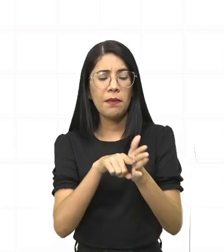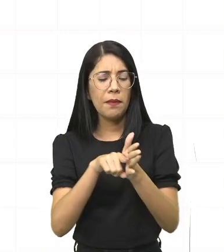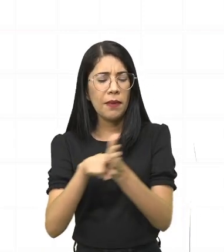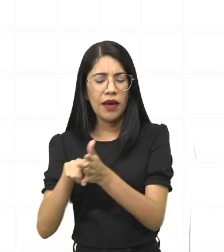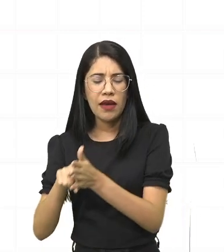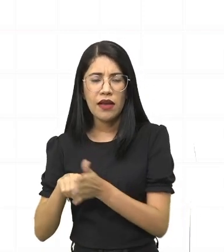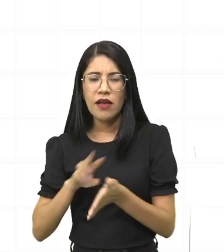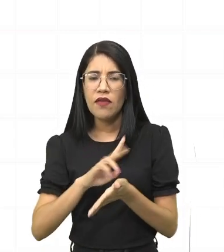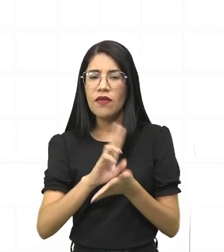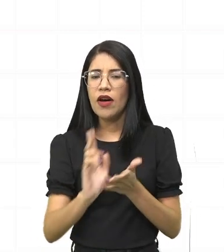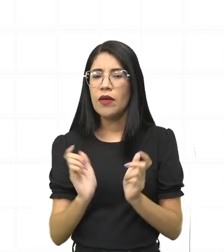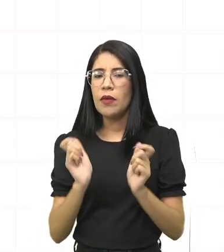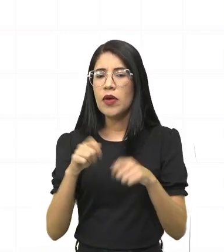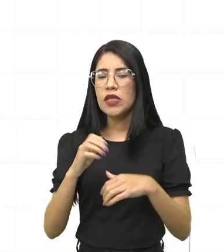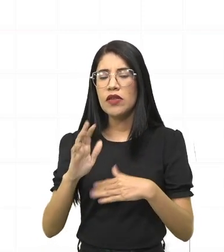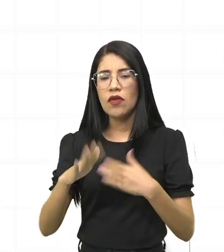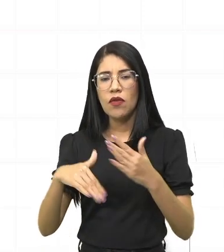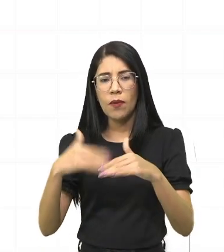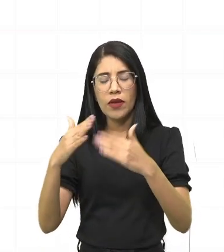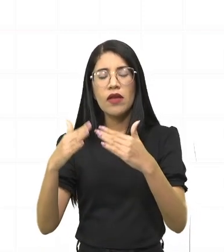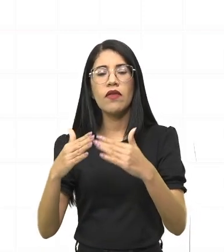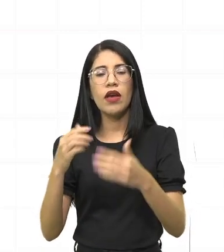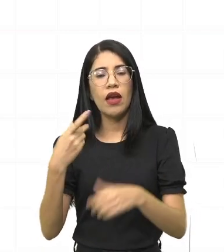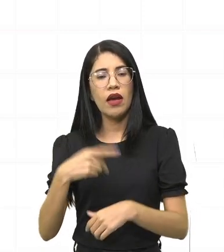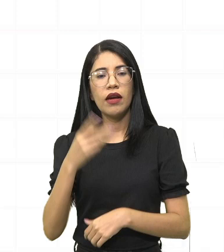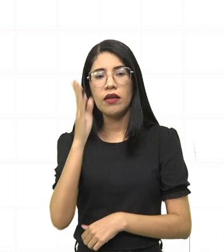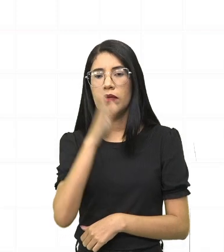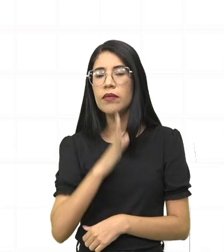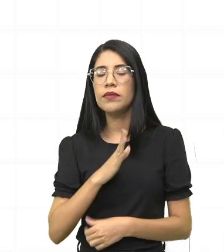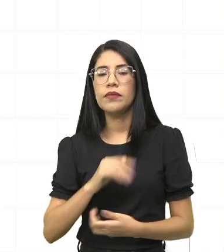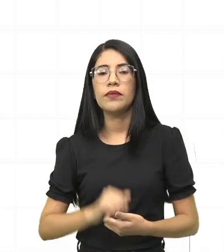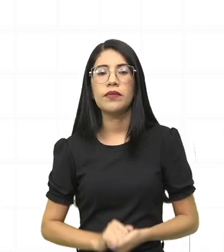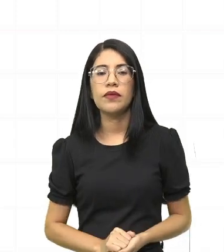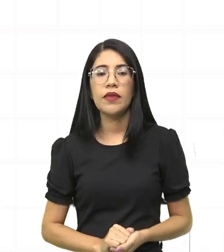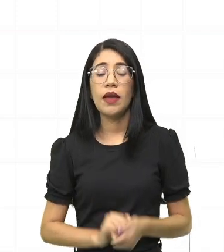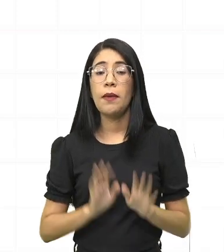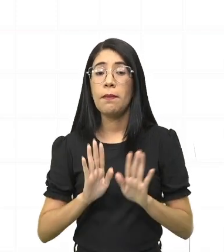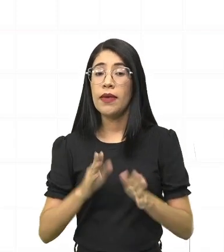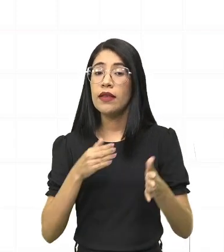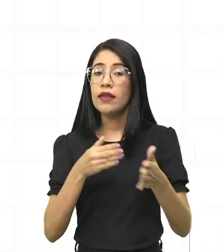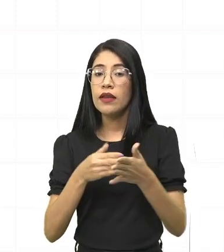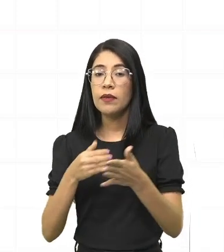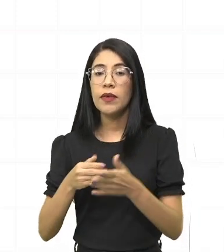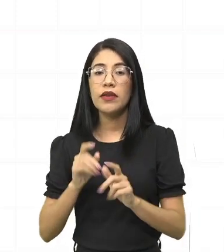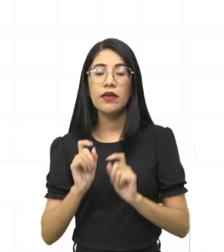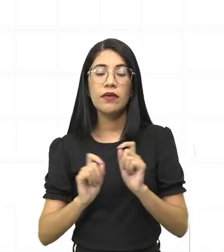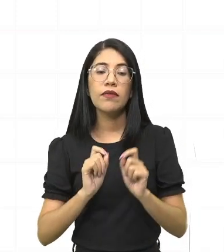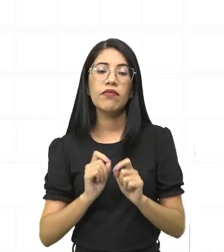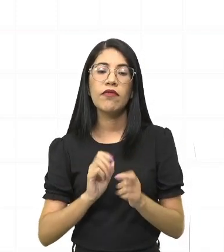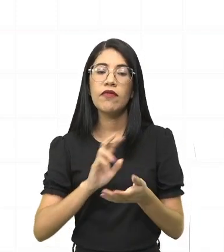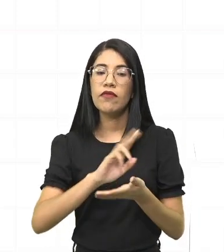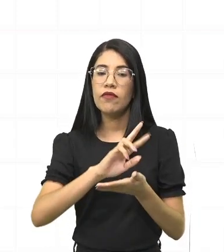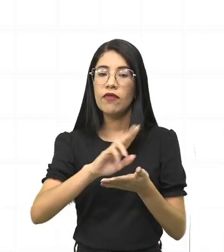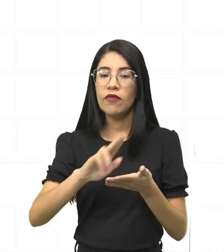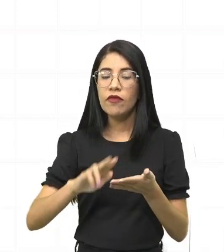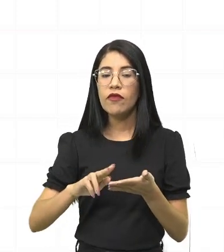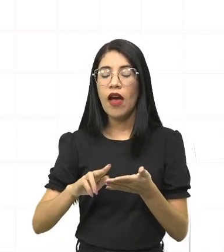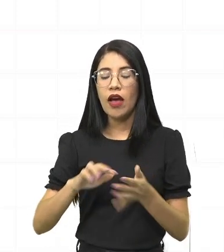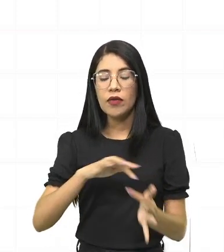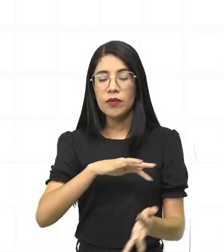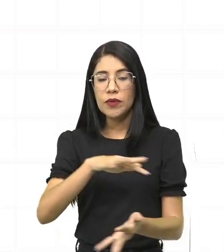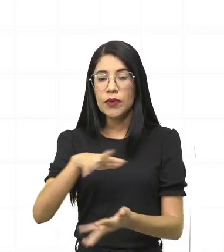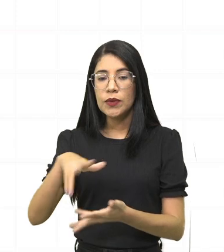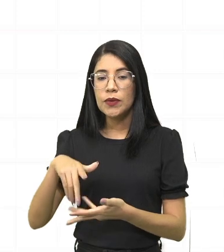para a implantação de usinas geotérmicas no nosso país. Isso vai limitar a aplicação em muitas partes do mundo,